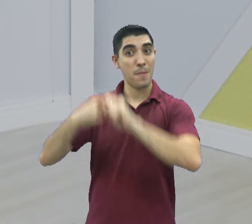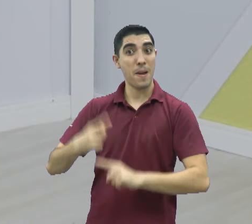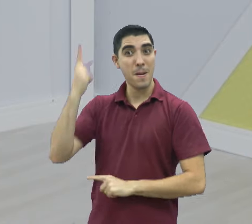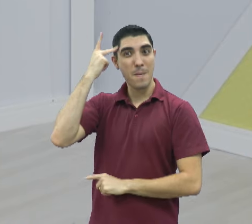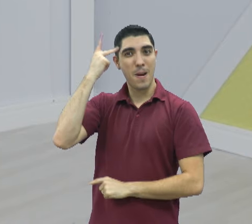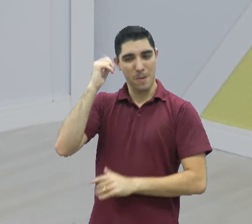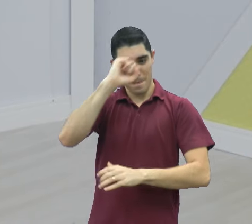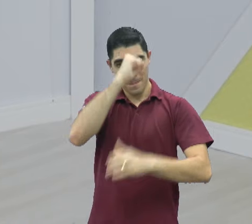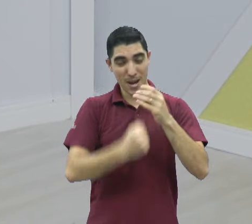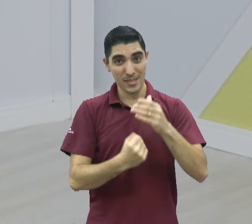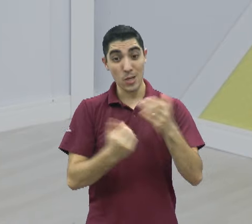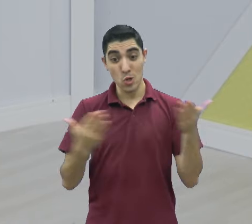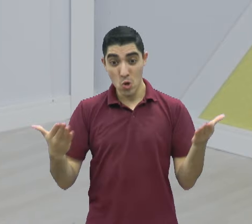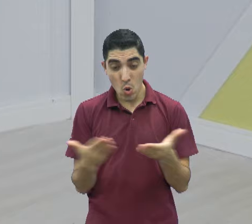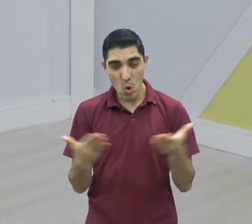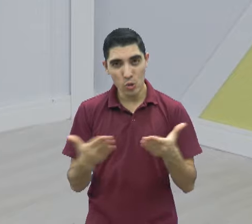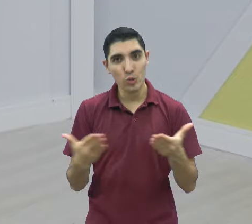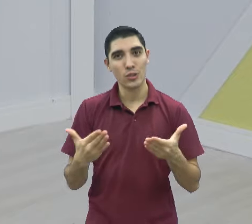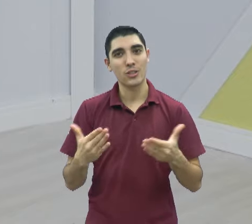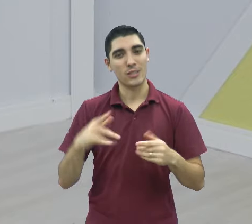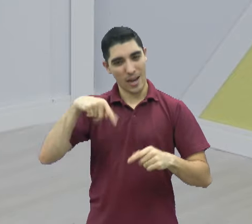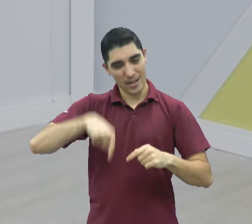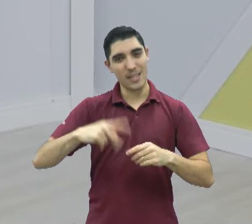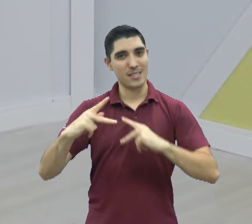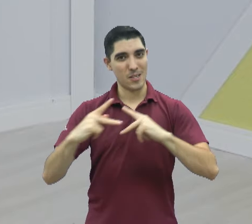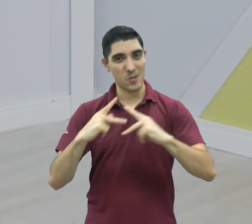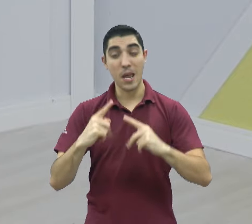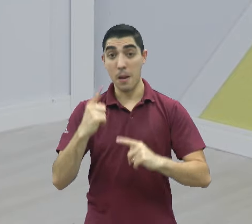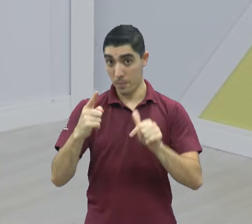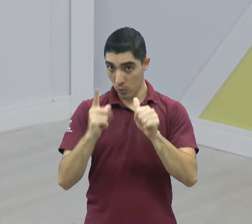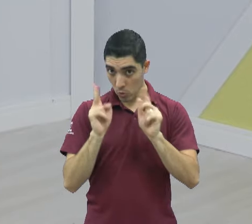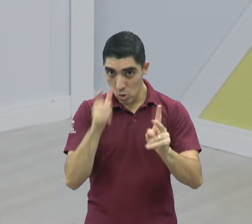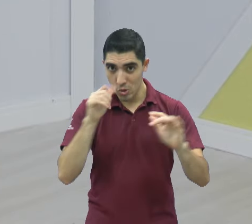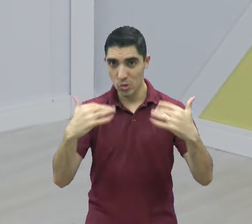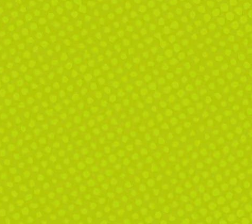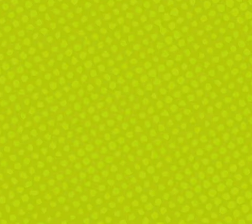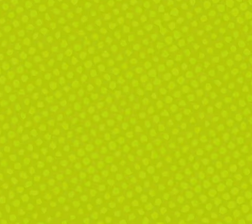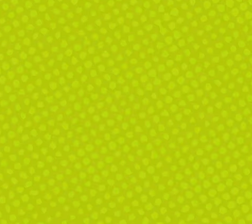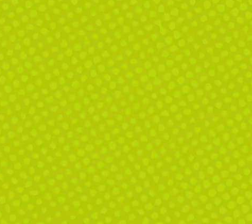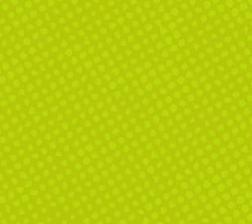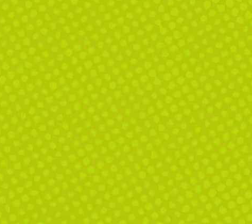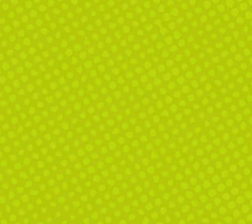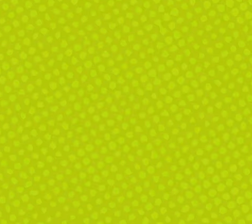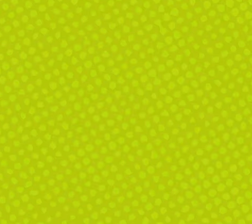Basquetebol, o jogo 1, que será aqui em São José hoje à noite. Não sai daí, já voltamos.